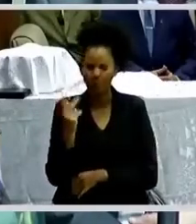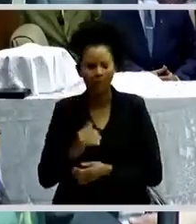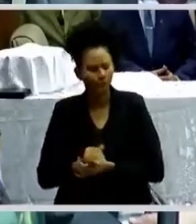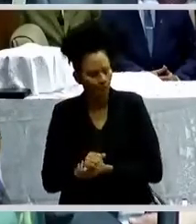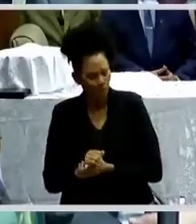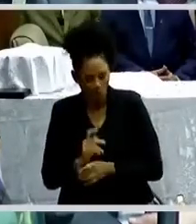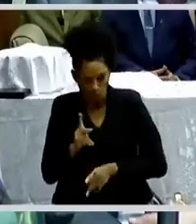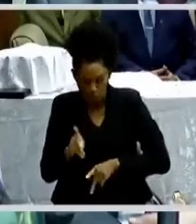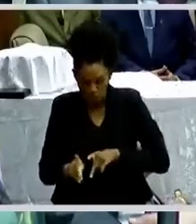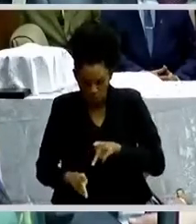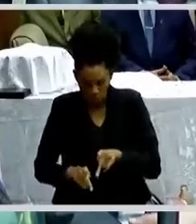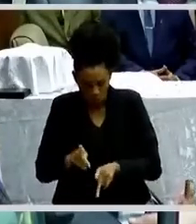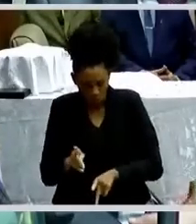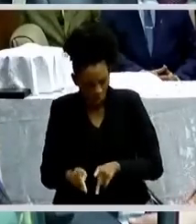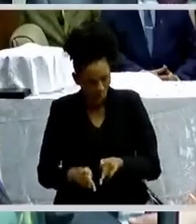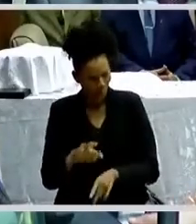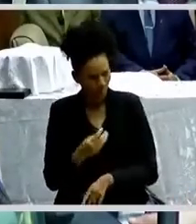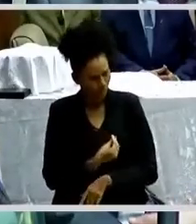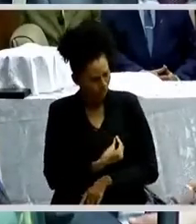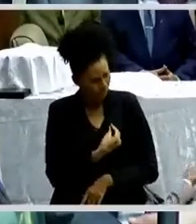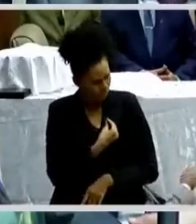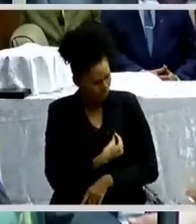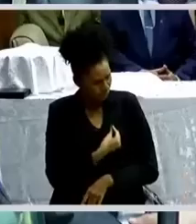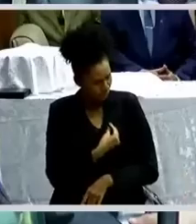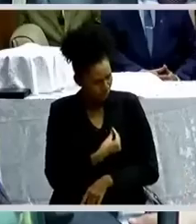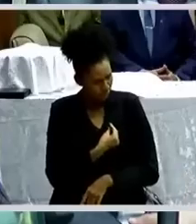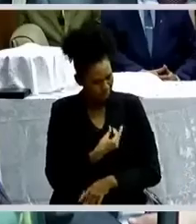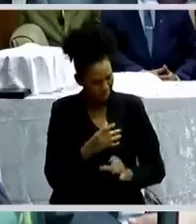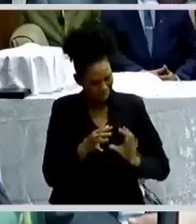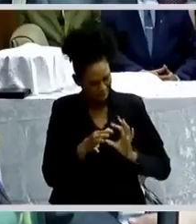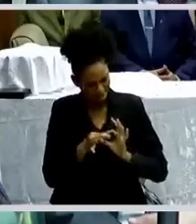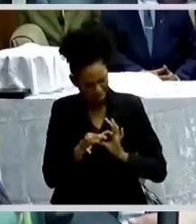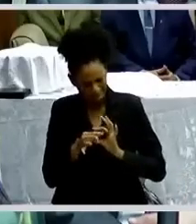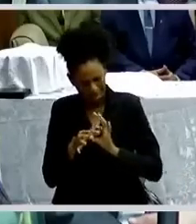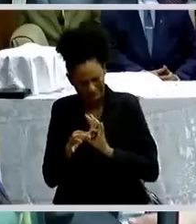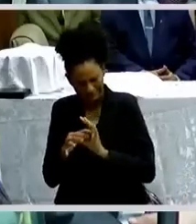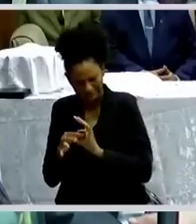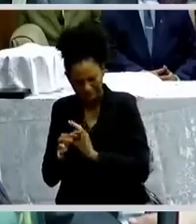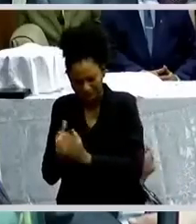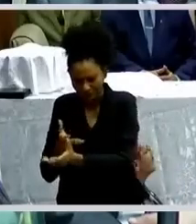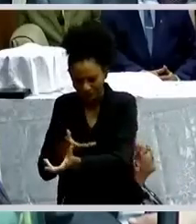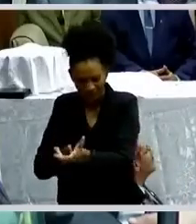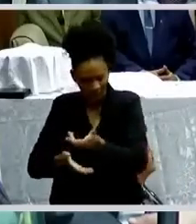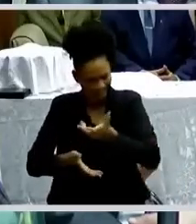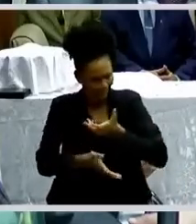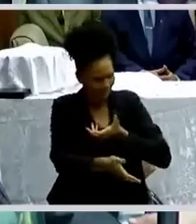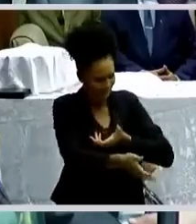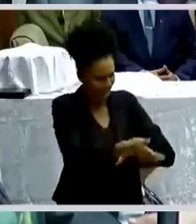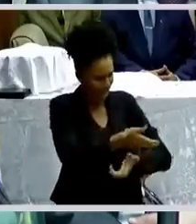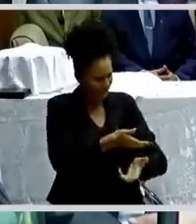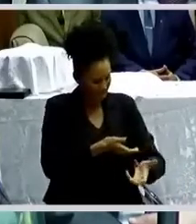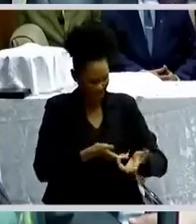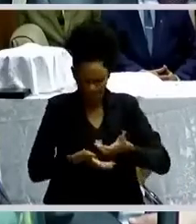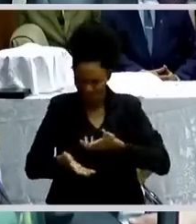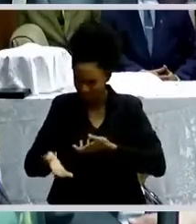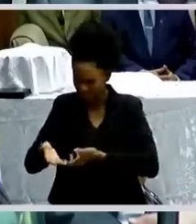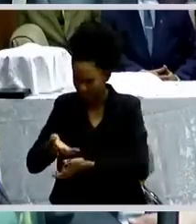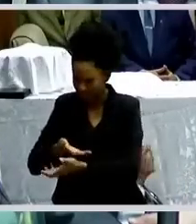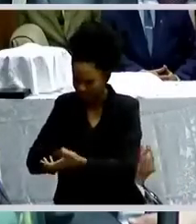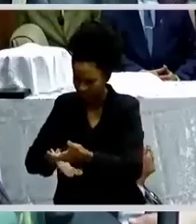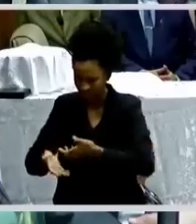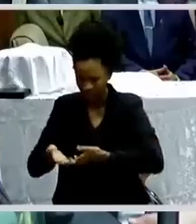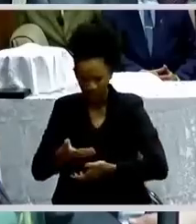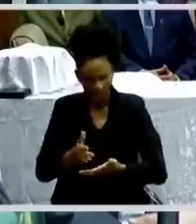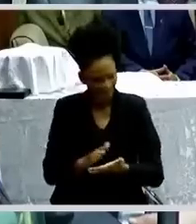um povo que vivia num contexto de cooperativa, um povo que em